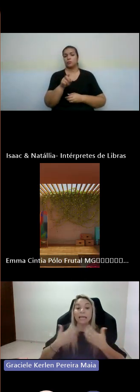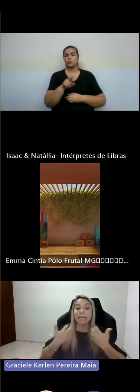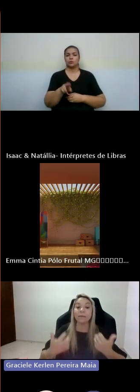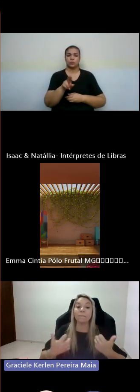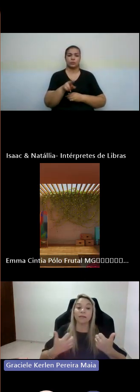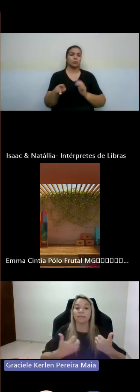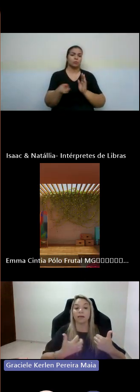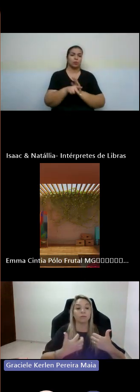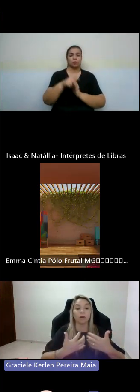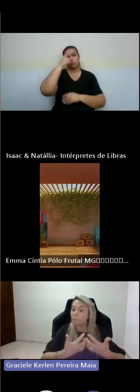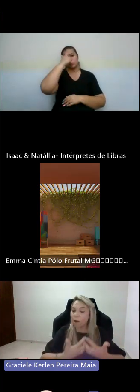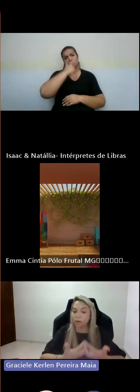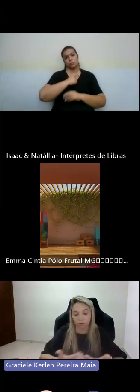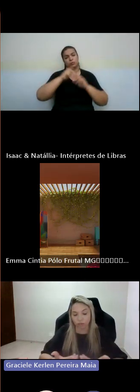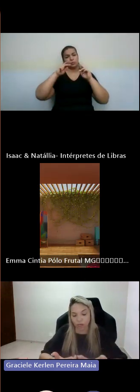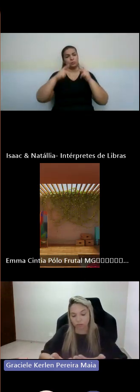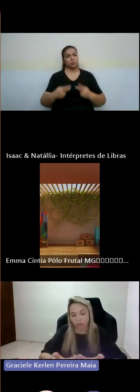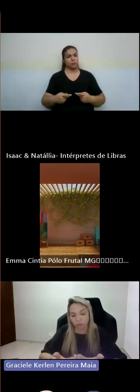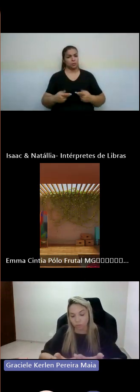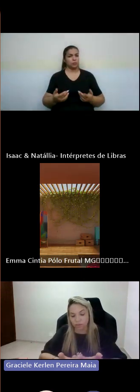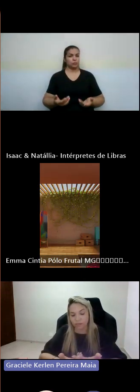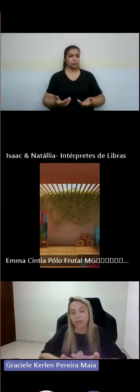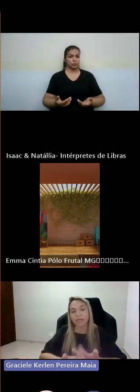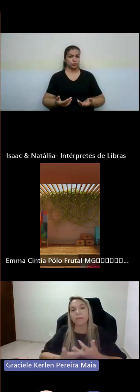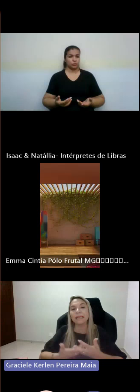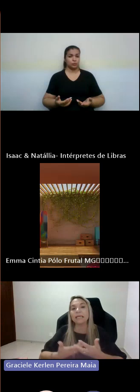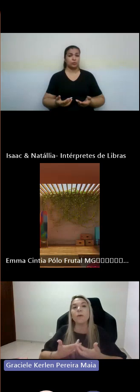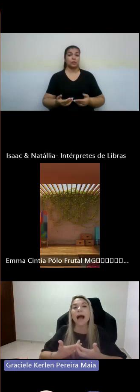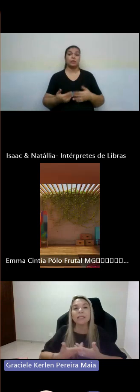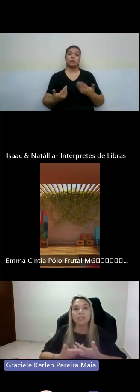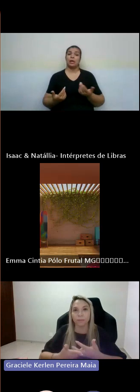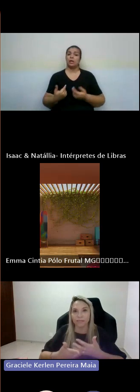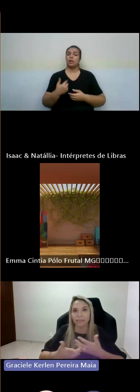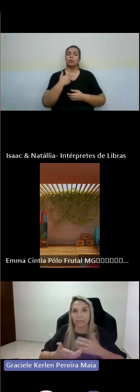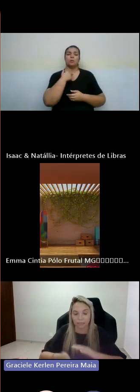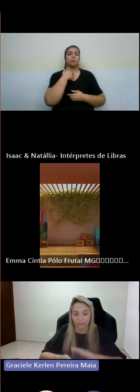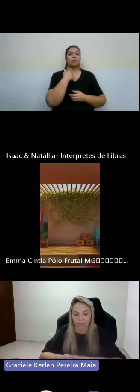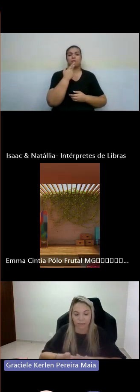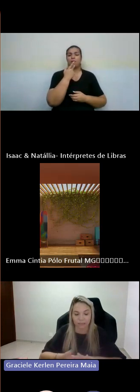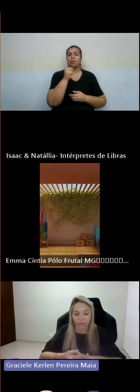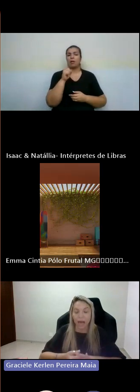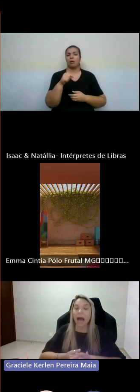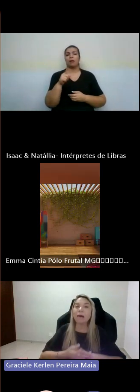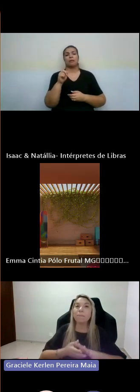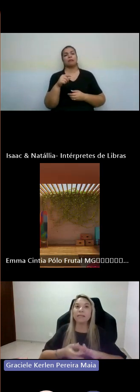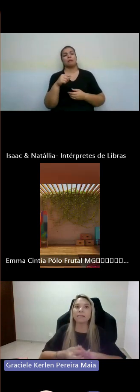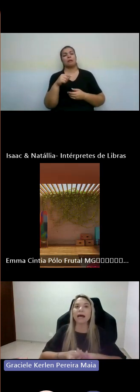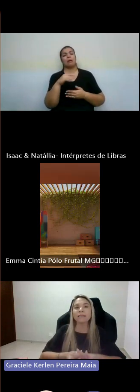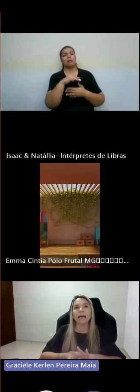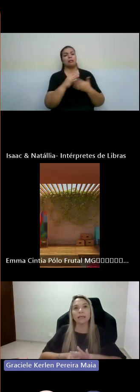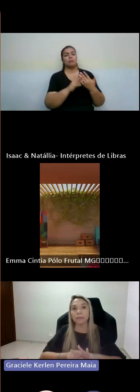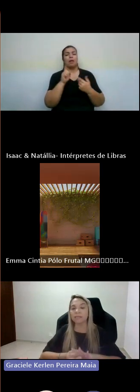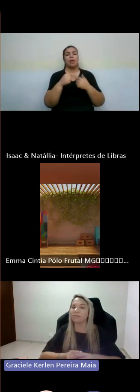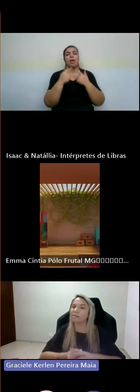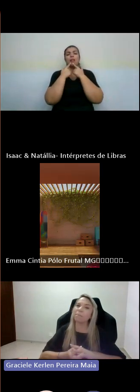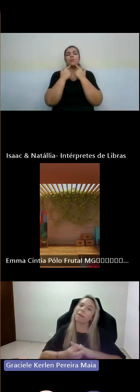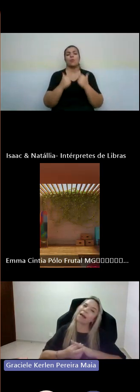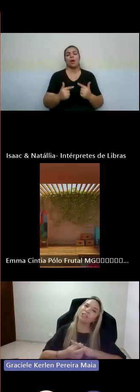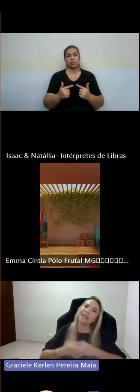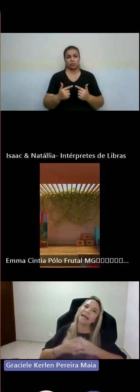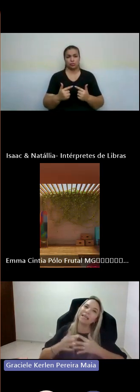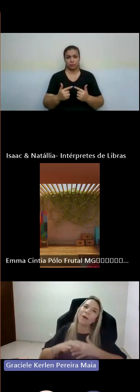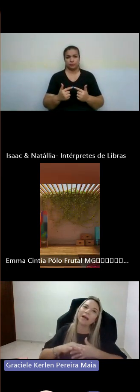E a Libras, eu não posso de jeito nenhum dizer que é uma linguagem brasileira de sinais. Apesar da Libras